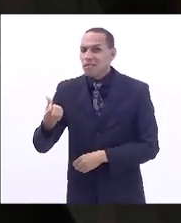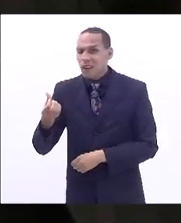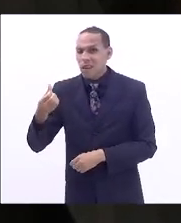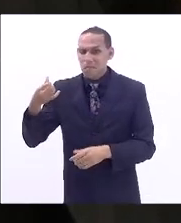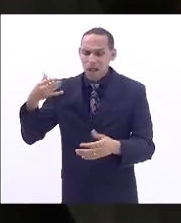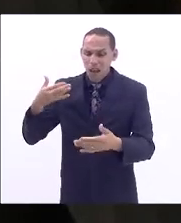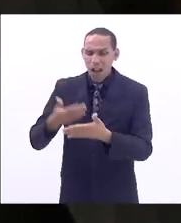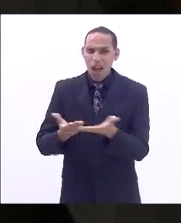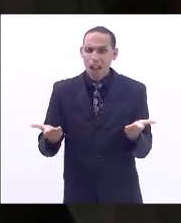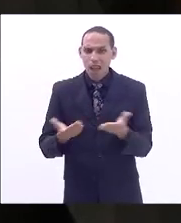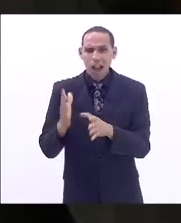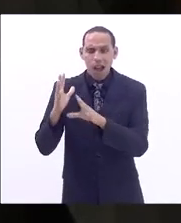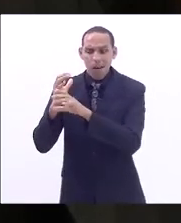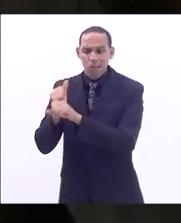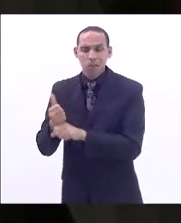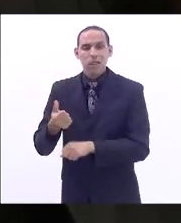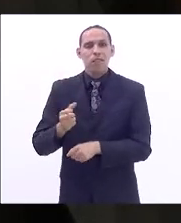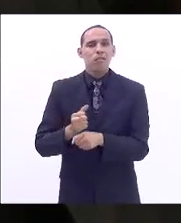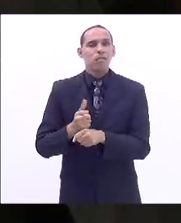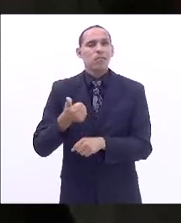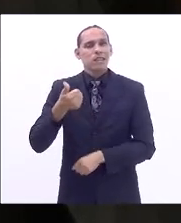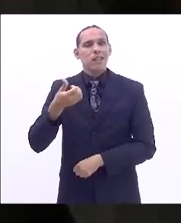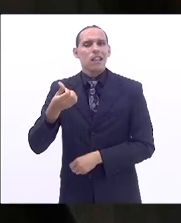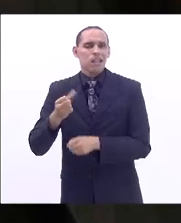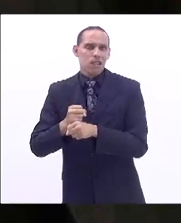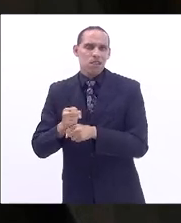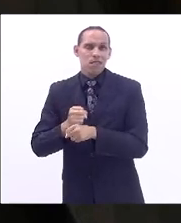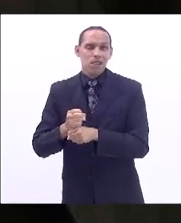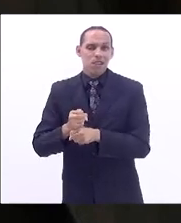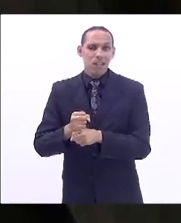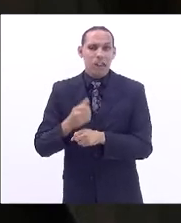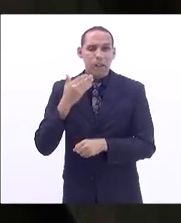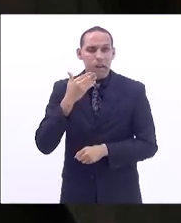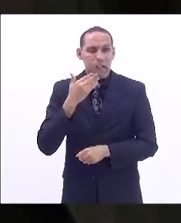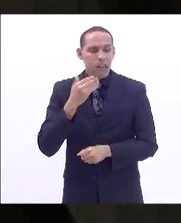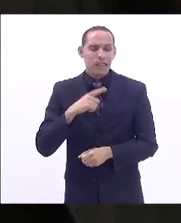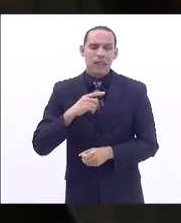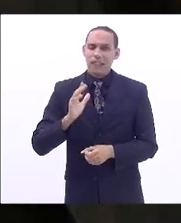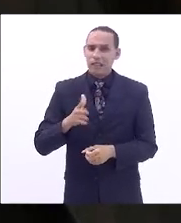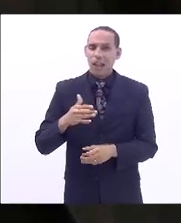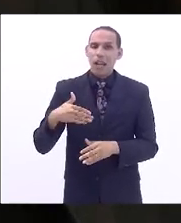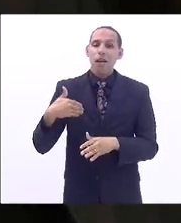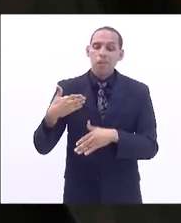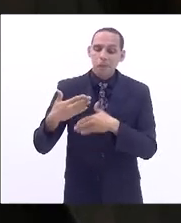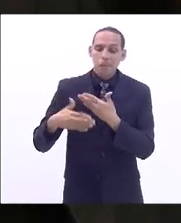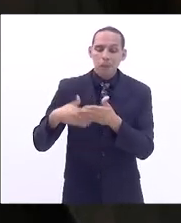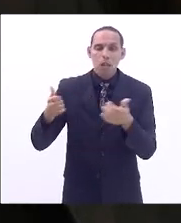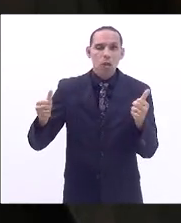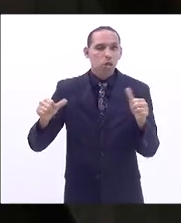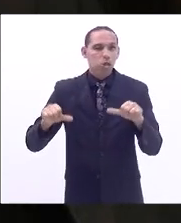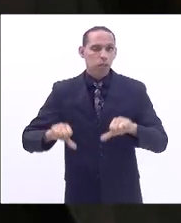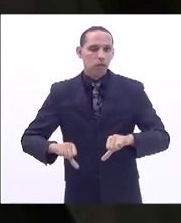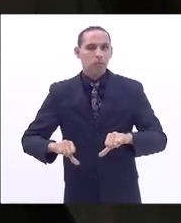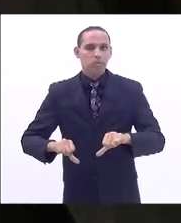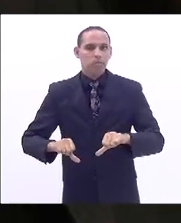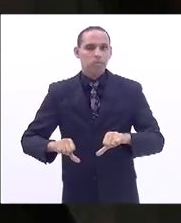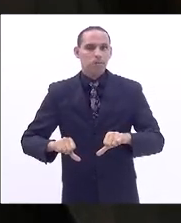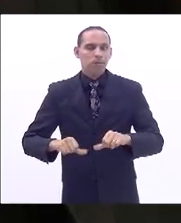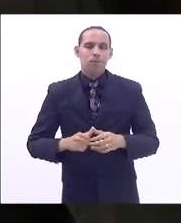16 anos e já nasceu com alguma algumas distorções e outras foram se consolidando ao longo do tempo